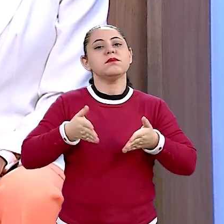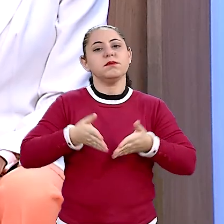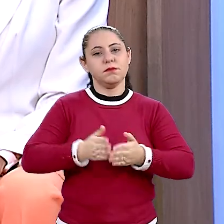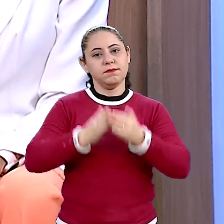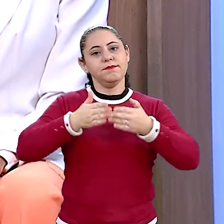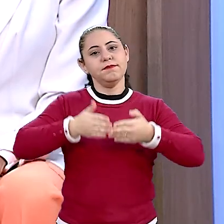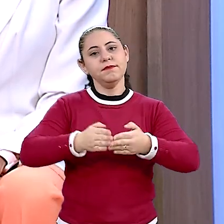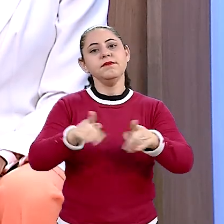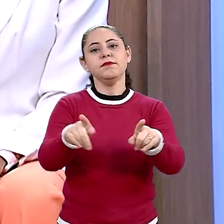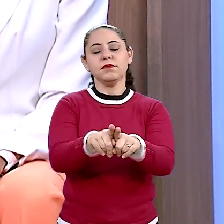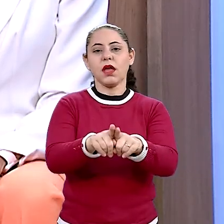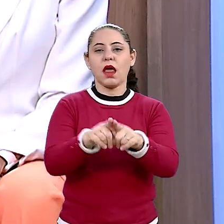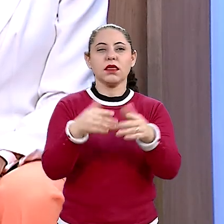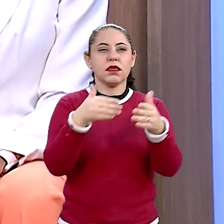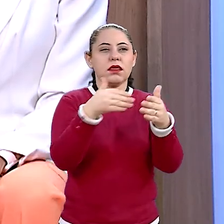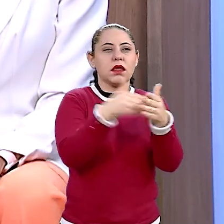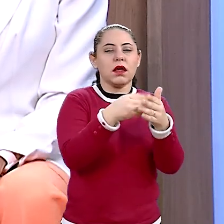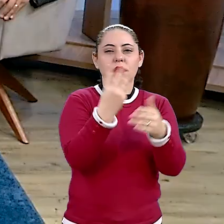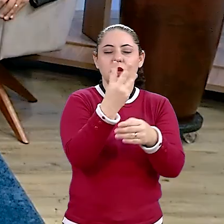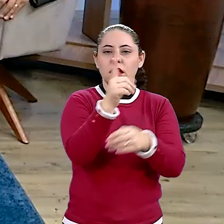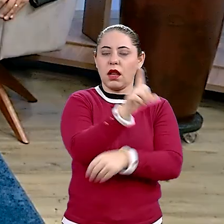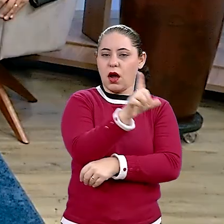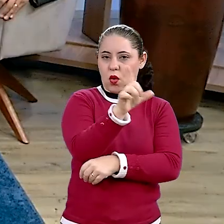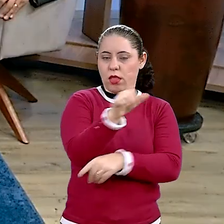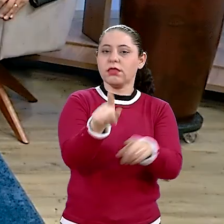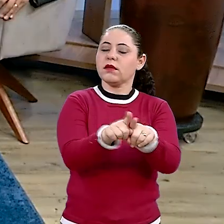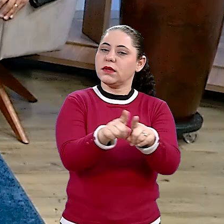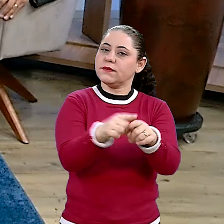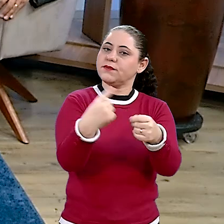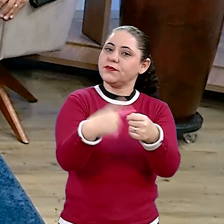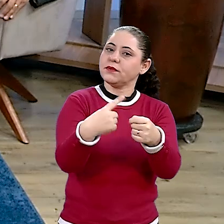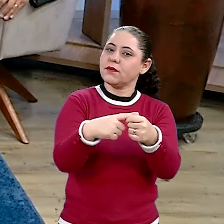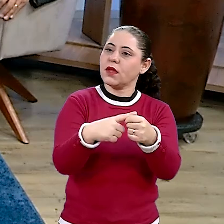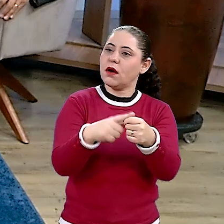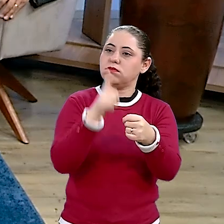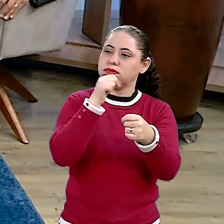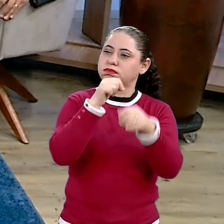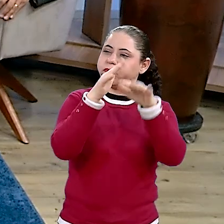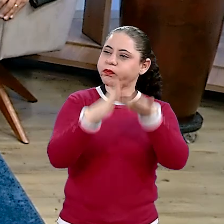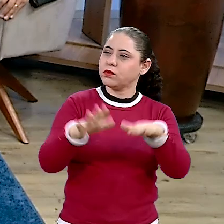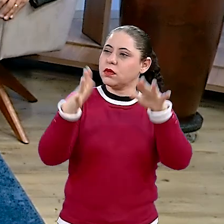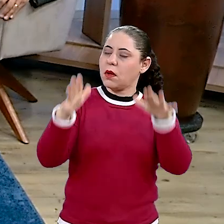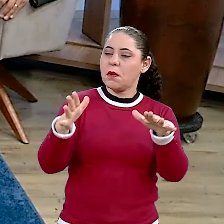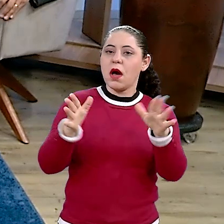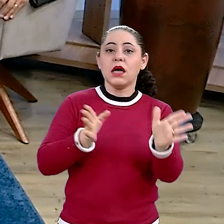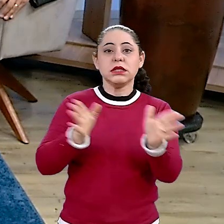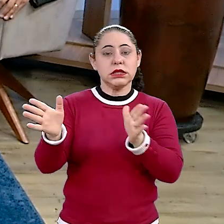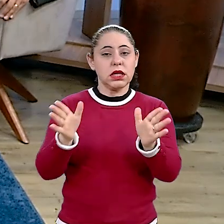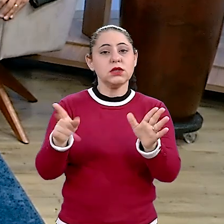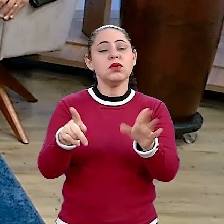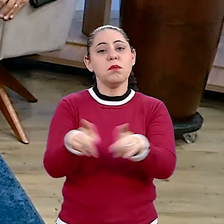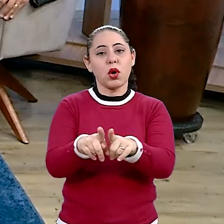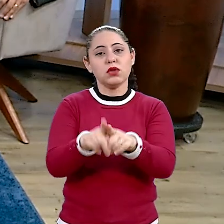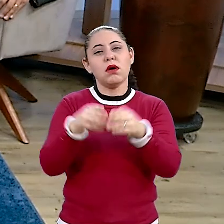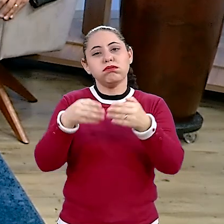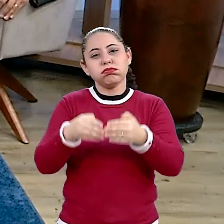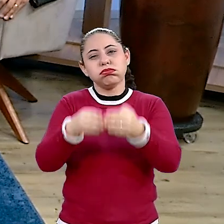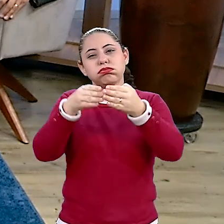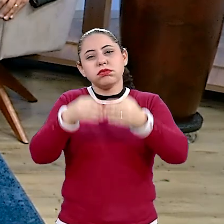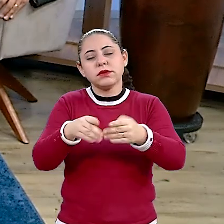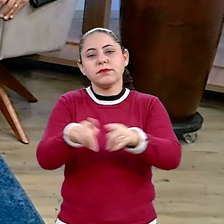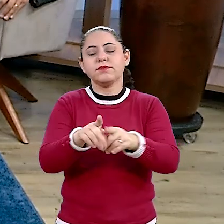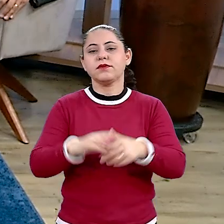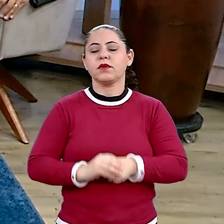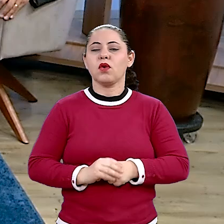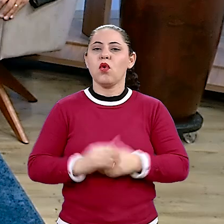Corumbá também, aqui, até Três Lagoas, a região já em direção ao mar, aliás, que dá acesso aos portos, né? Mas qual que é a